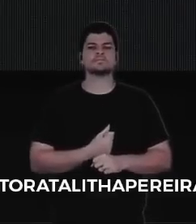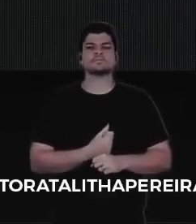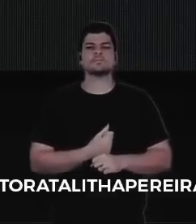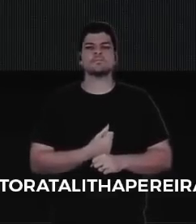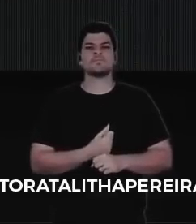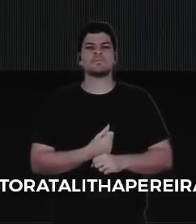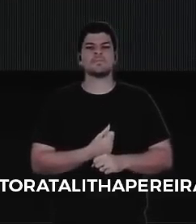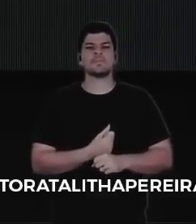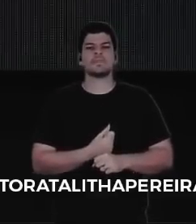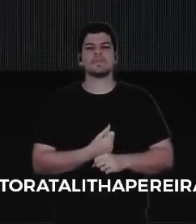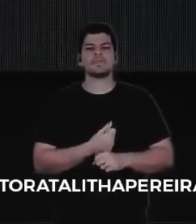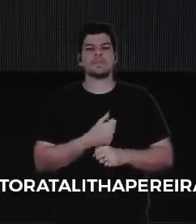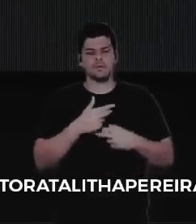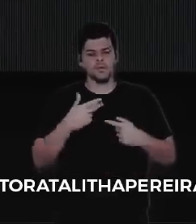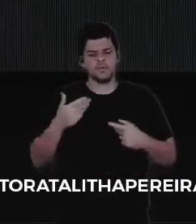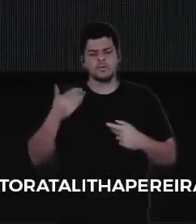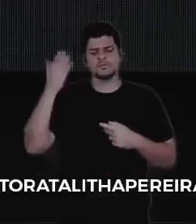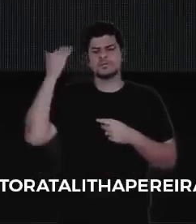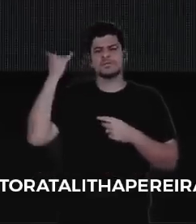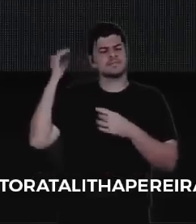que talvez ainda está te aprisionando.